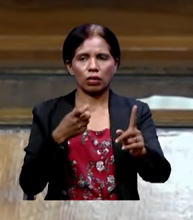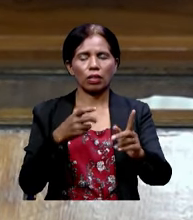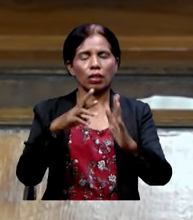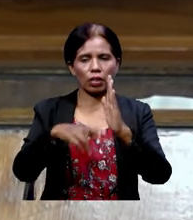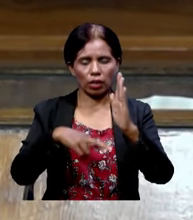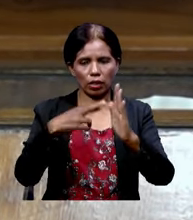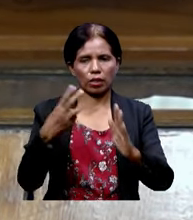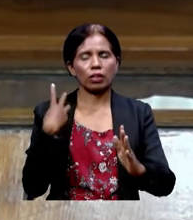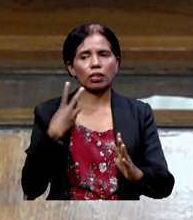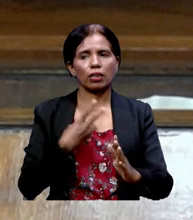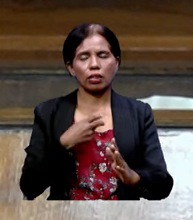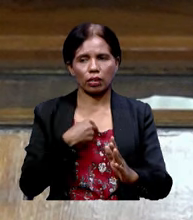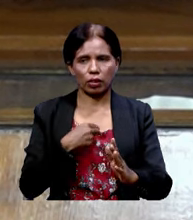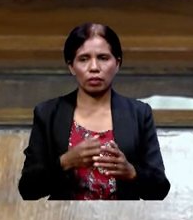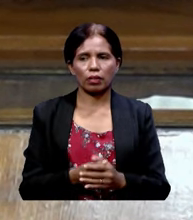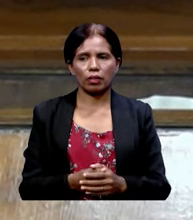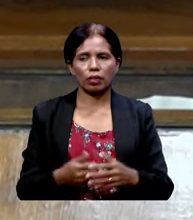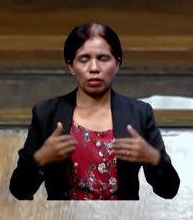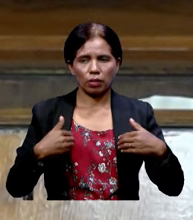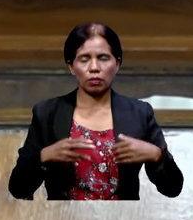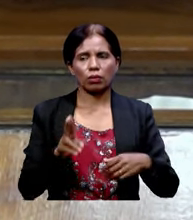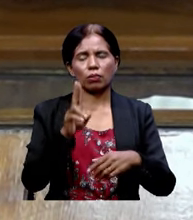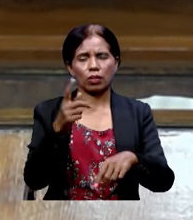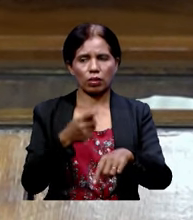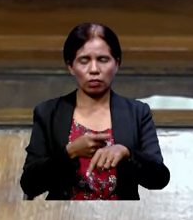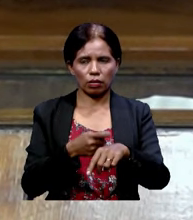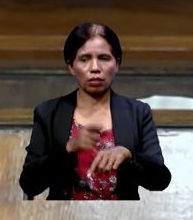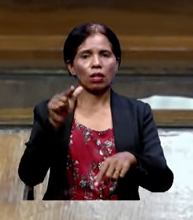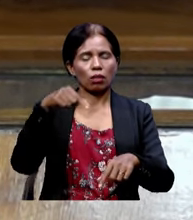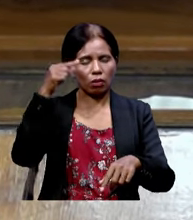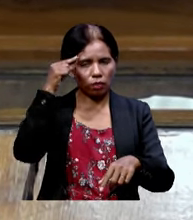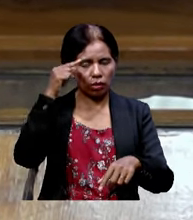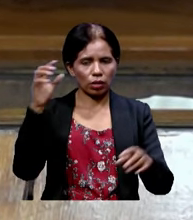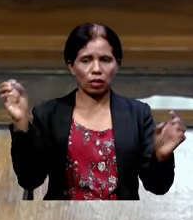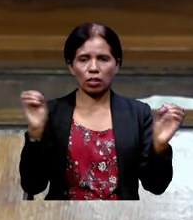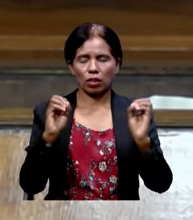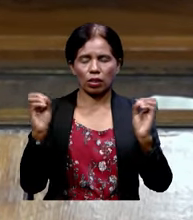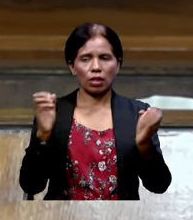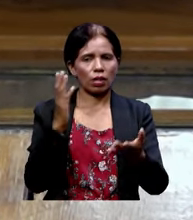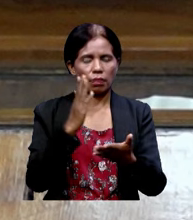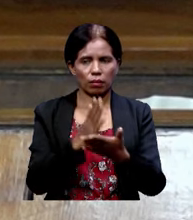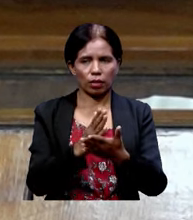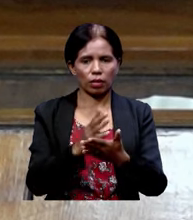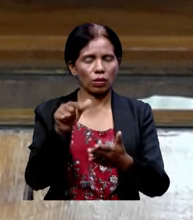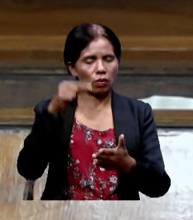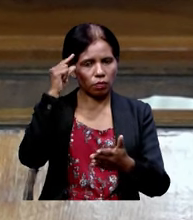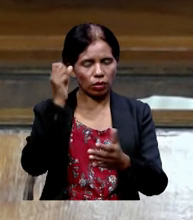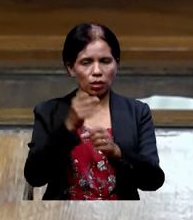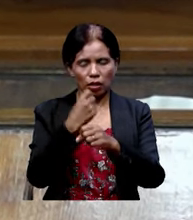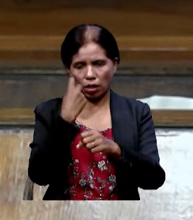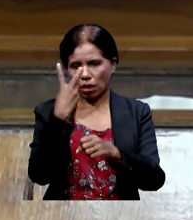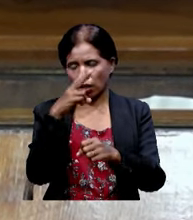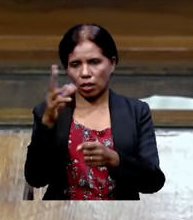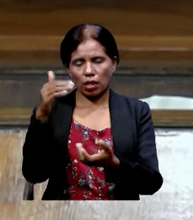tania. Tanema como se han tempo. Portanto, o governo lá suspende, o governo halo